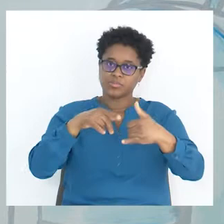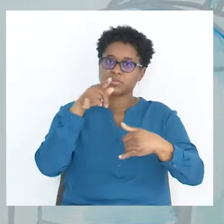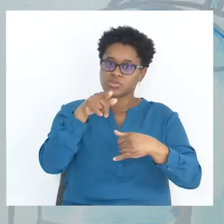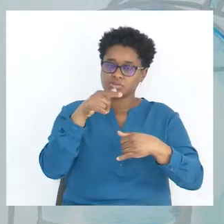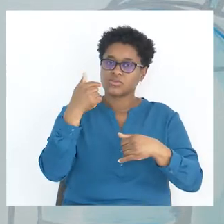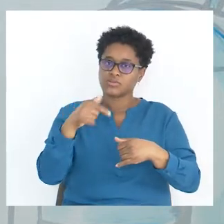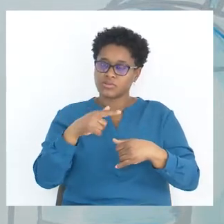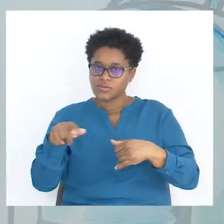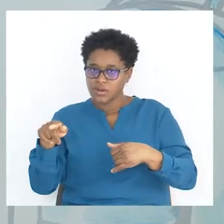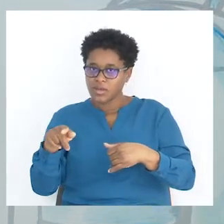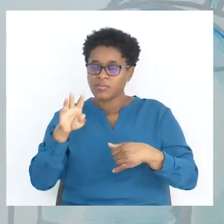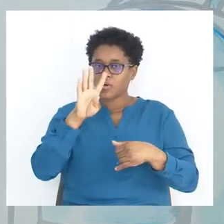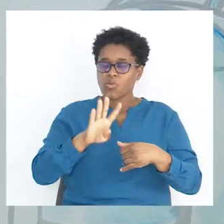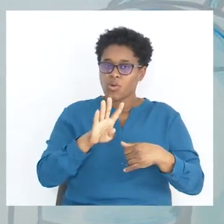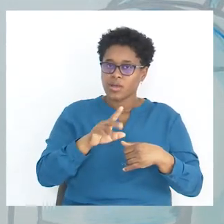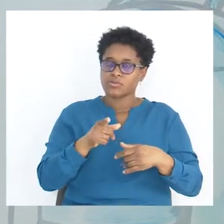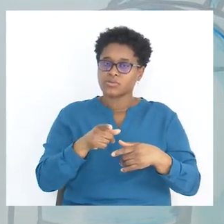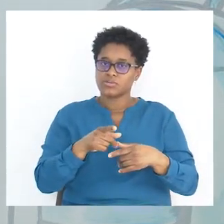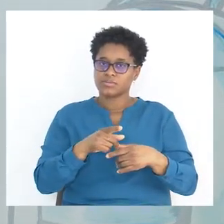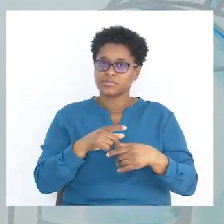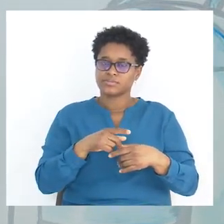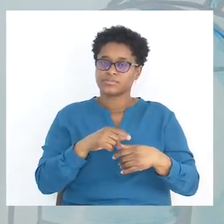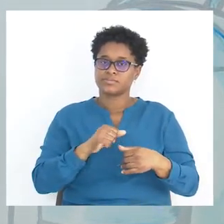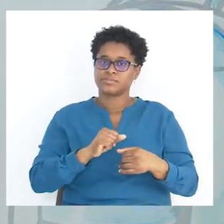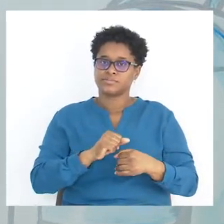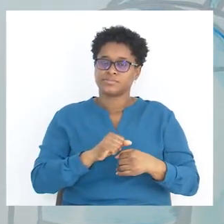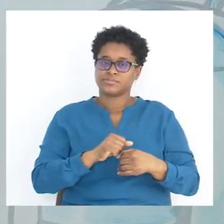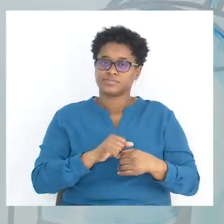tu vais para o quarto